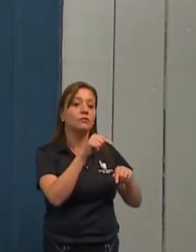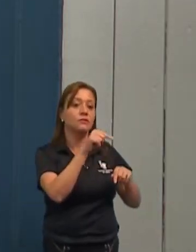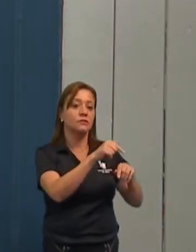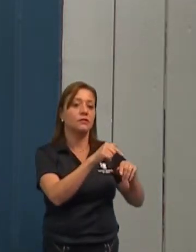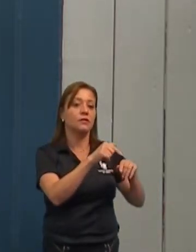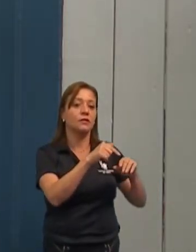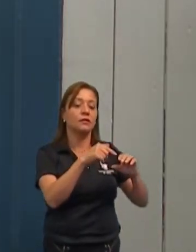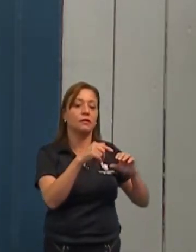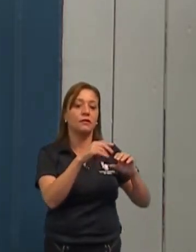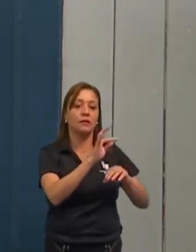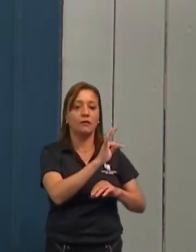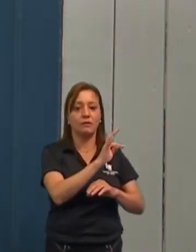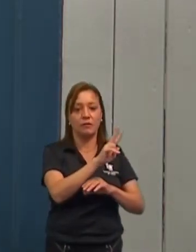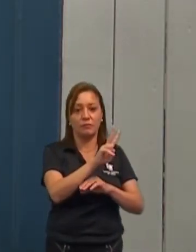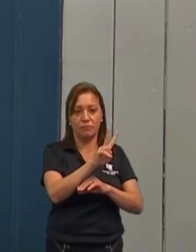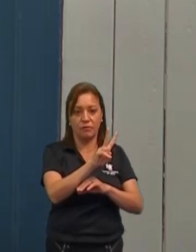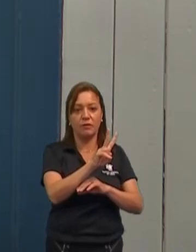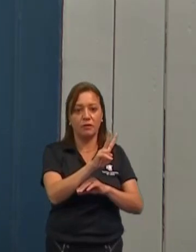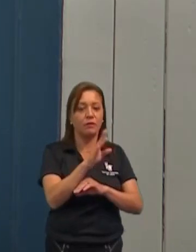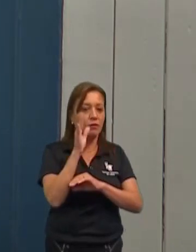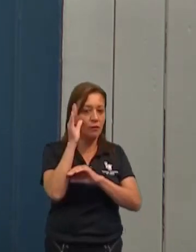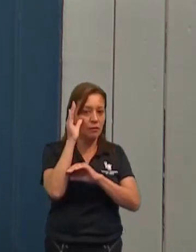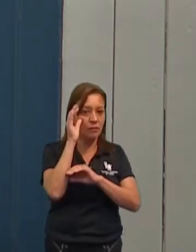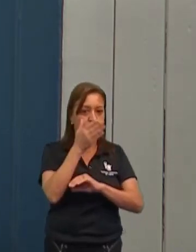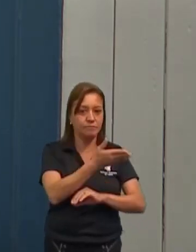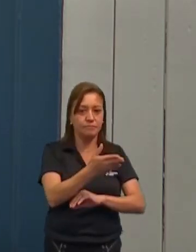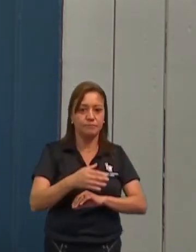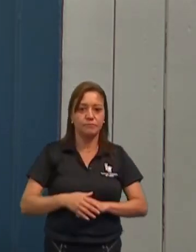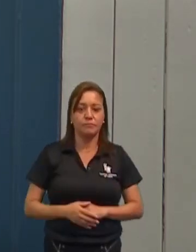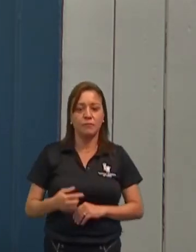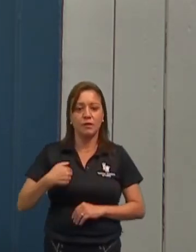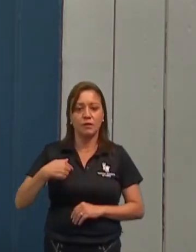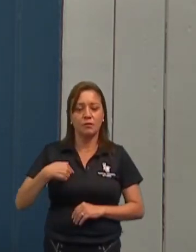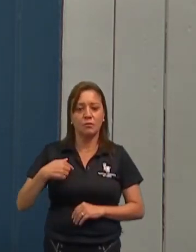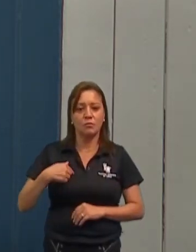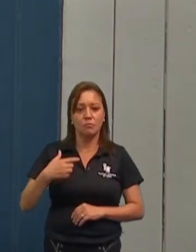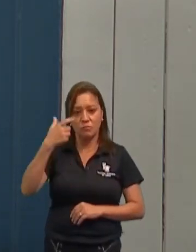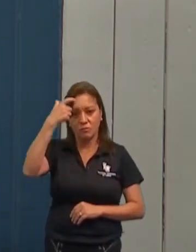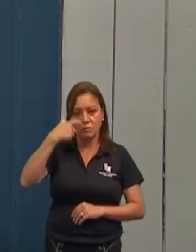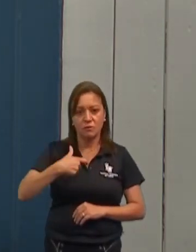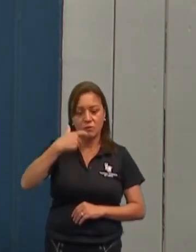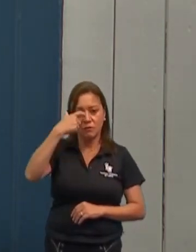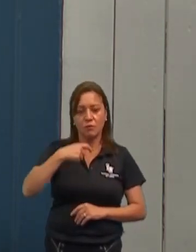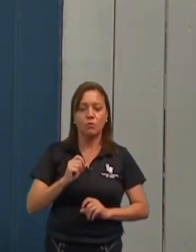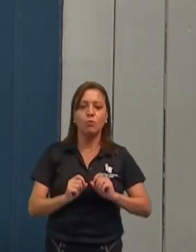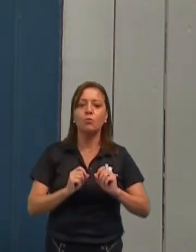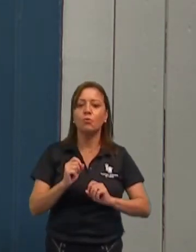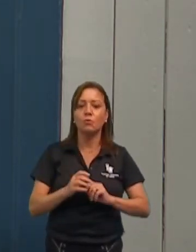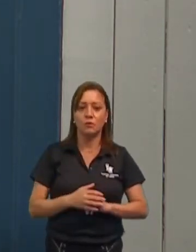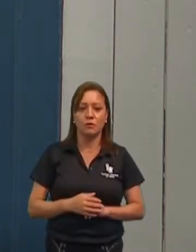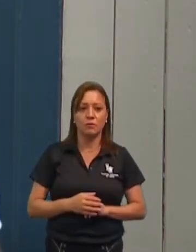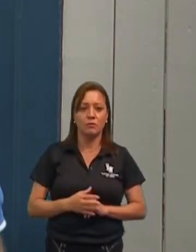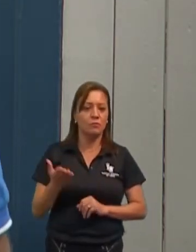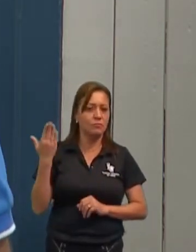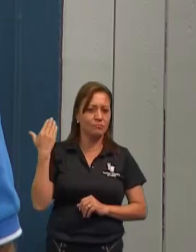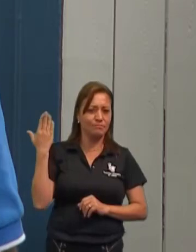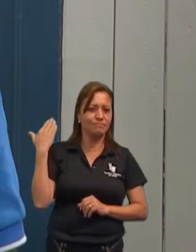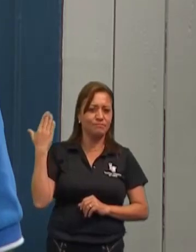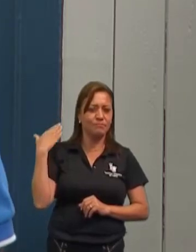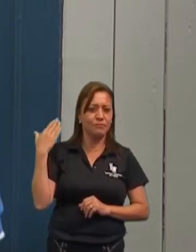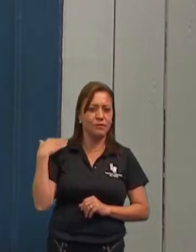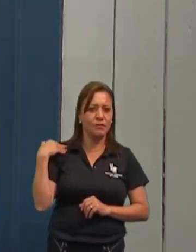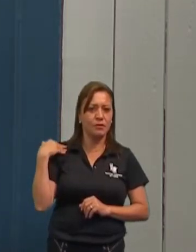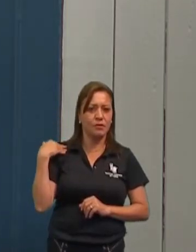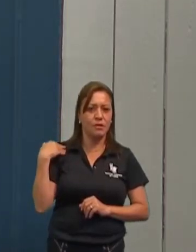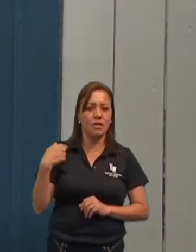doer, mas eu vou... Eu fiz questão de subir aqui, porque há um tempo atrás eu fui